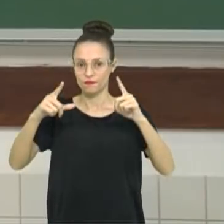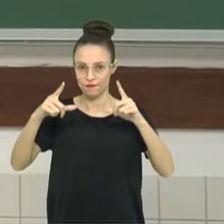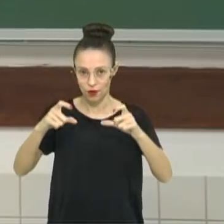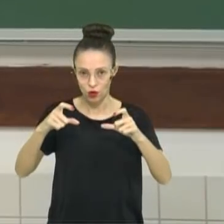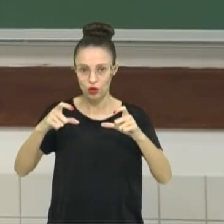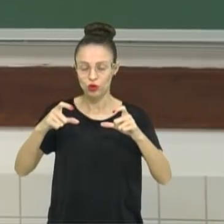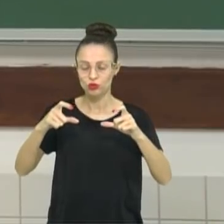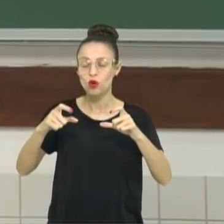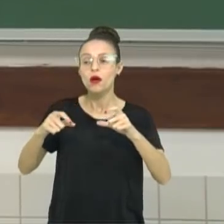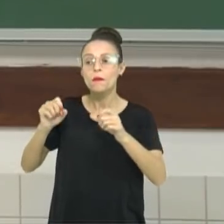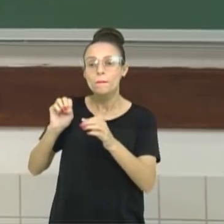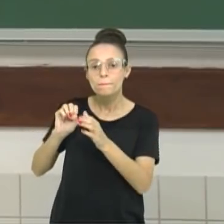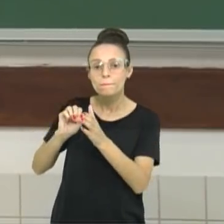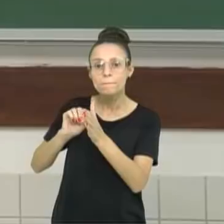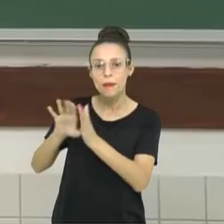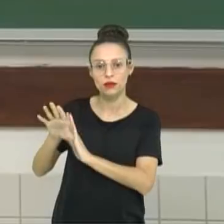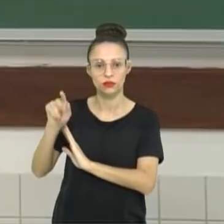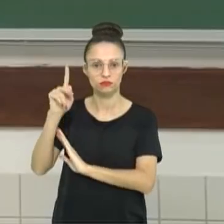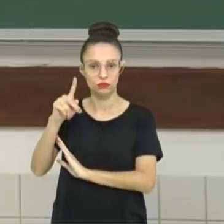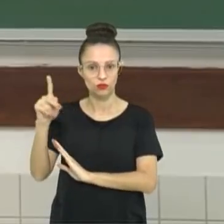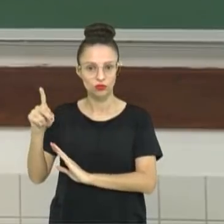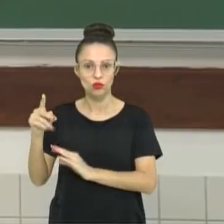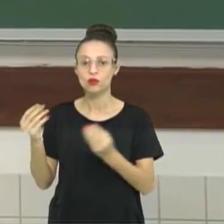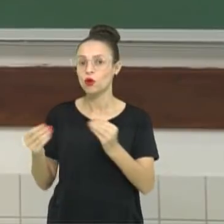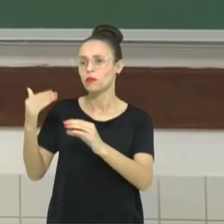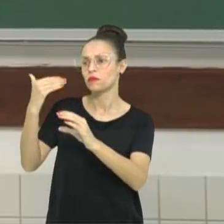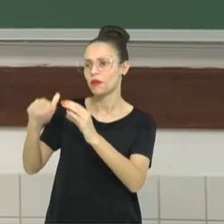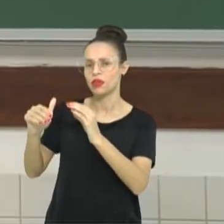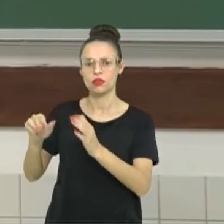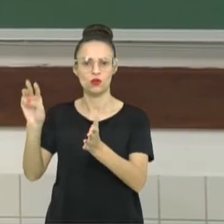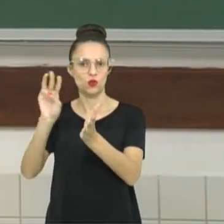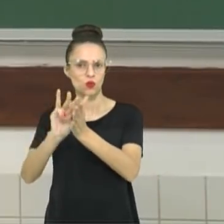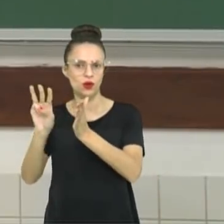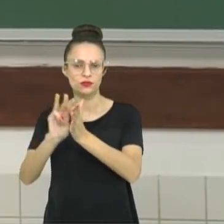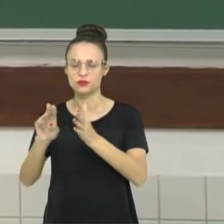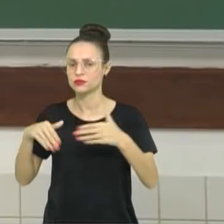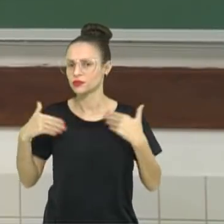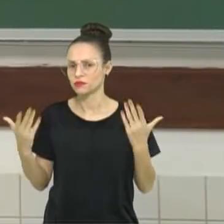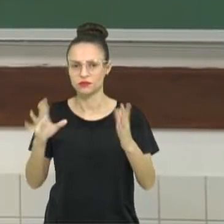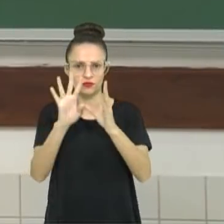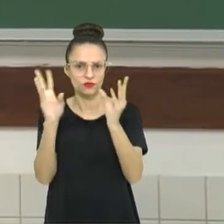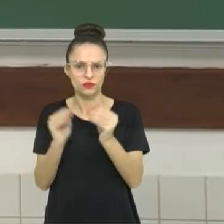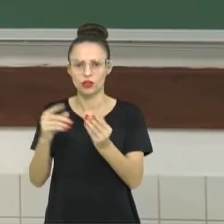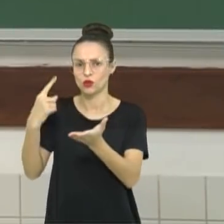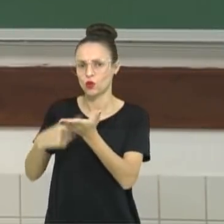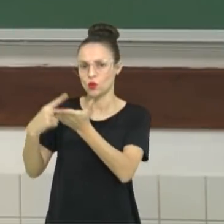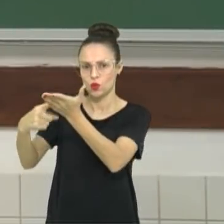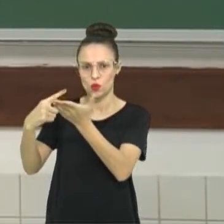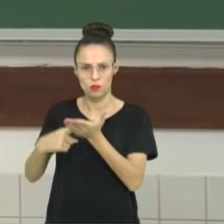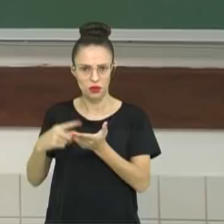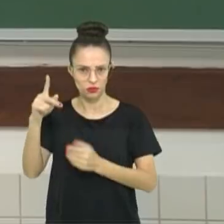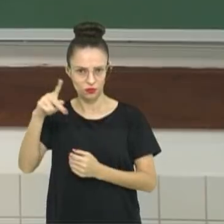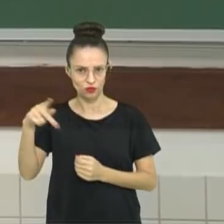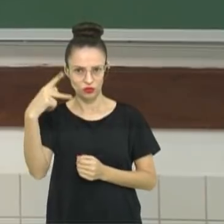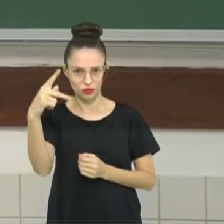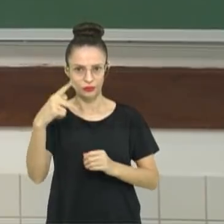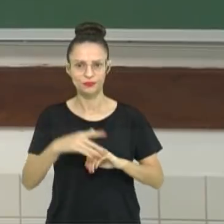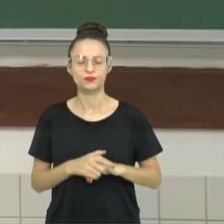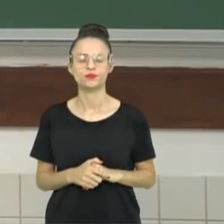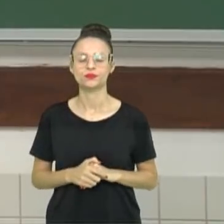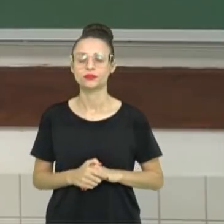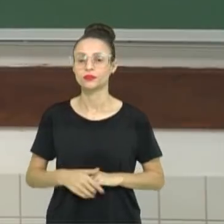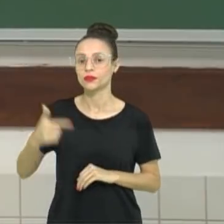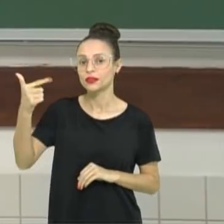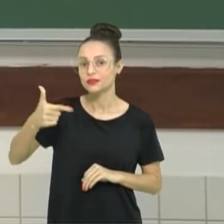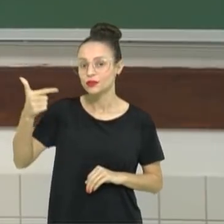foto e manda para o professor, por e-mail, por WhatsApp, enfim, combina lá. Segundo,